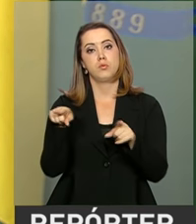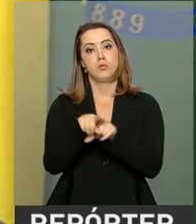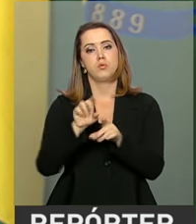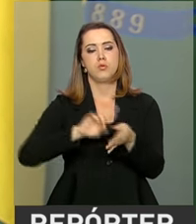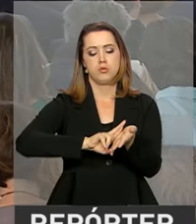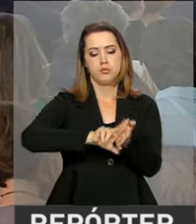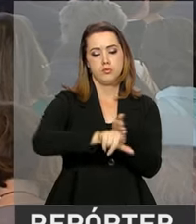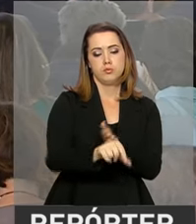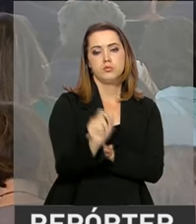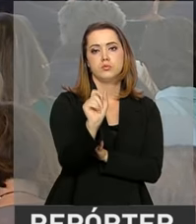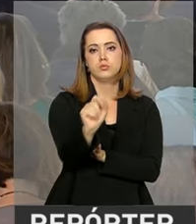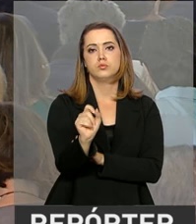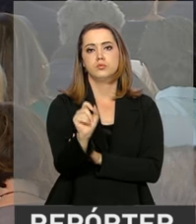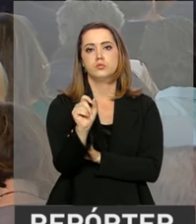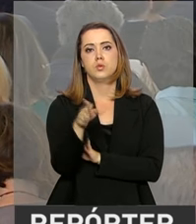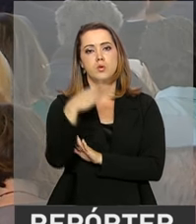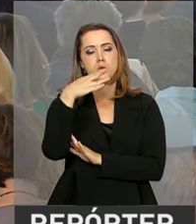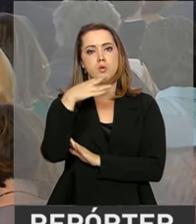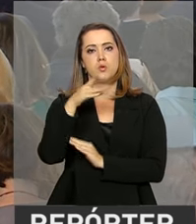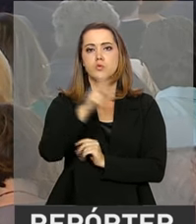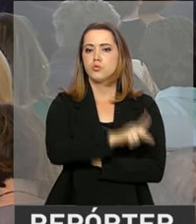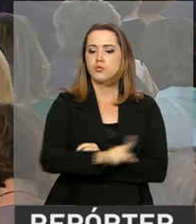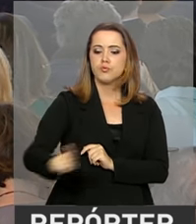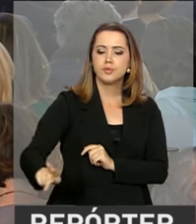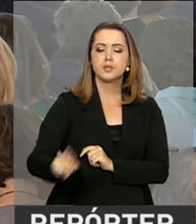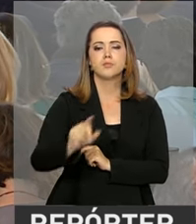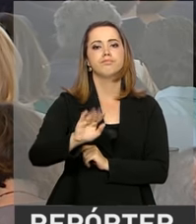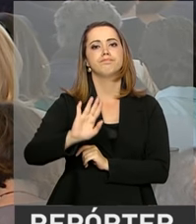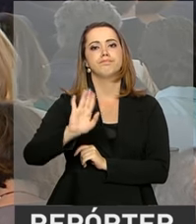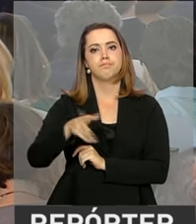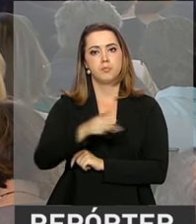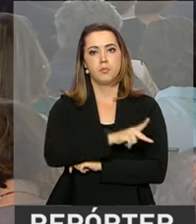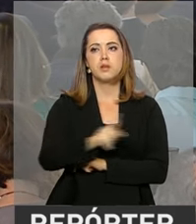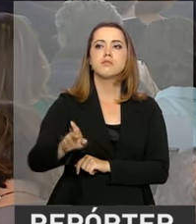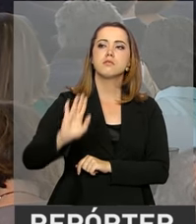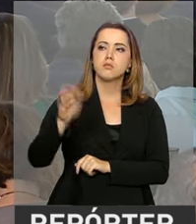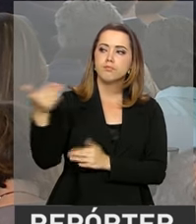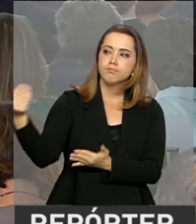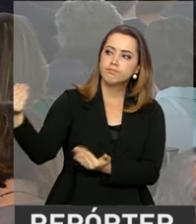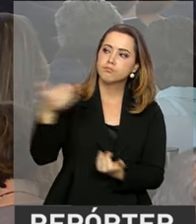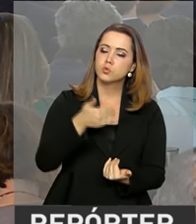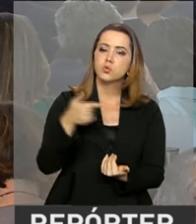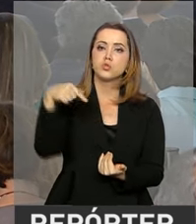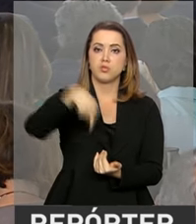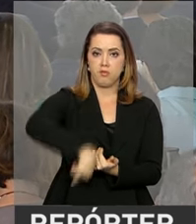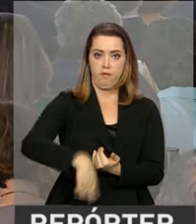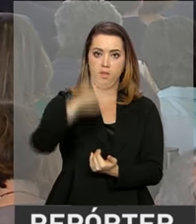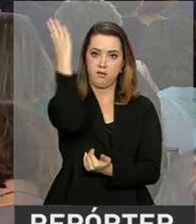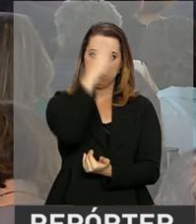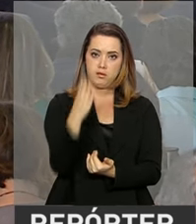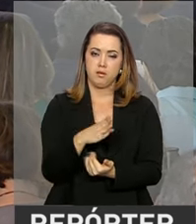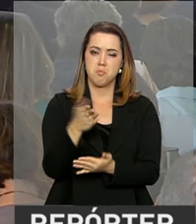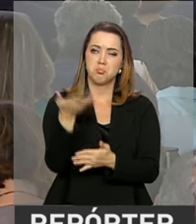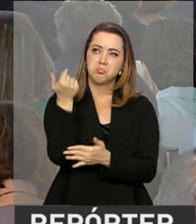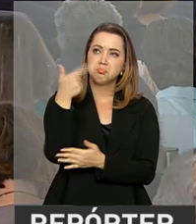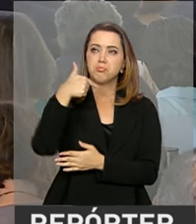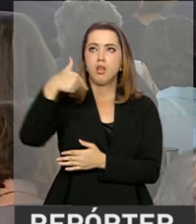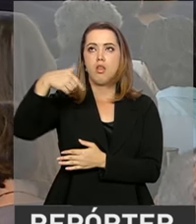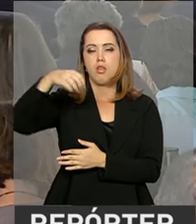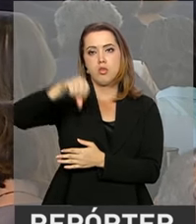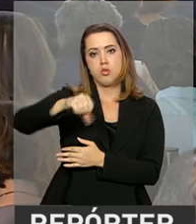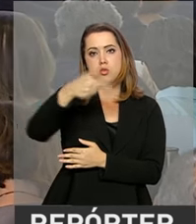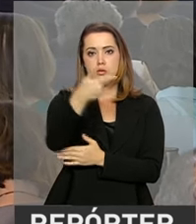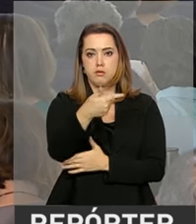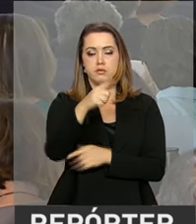Os vários chefes de Estado e de governo que vieram para cá na Eco 92, depois